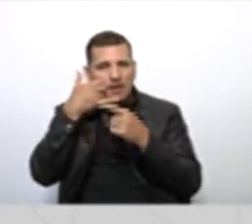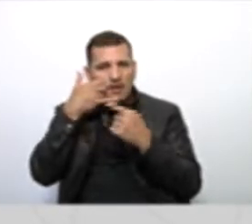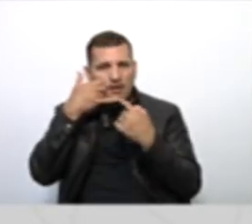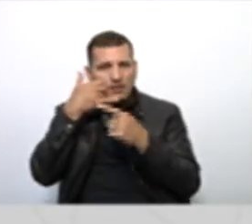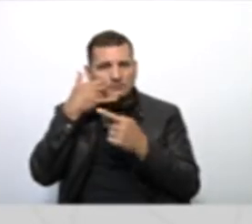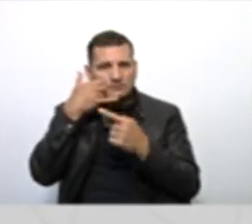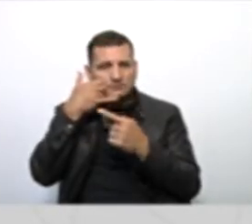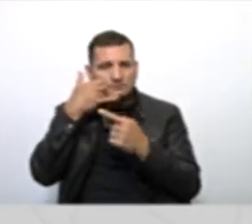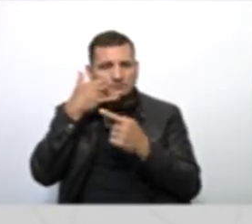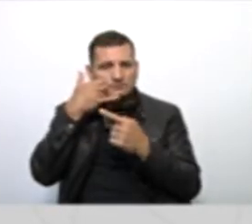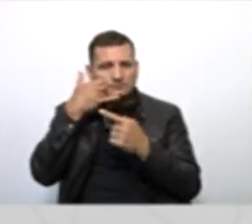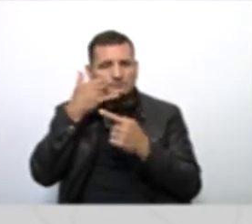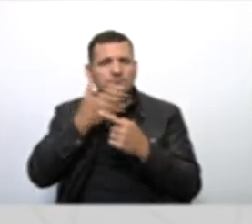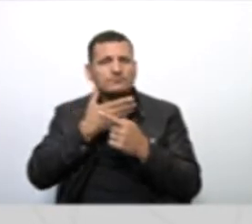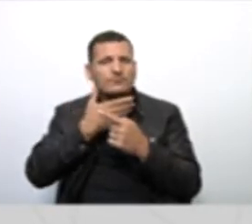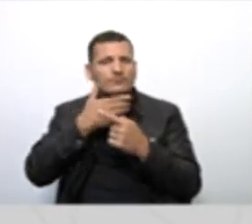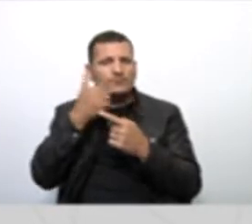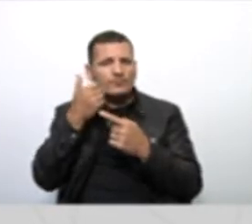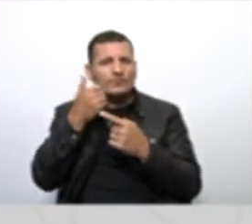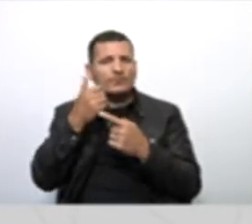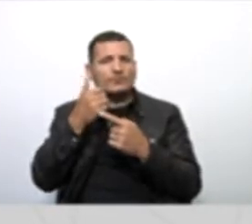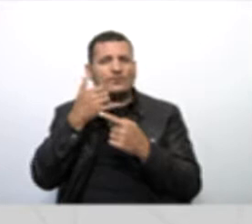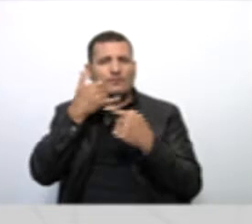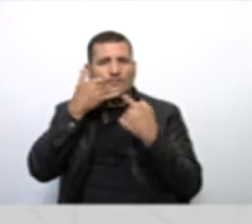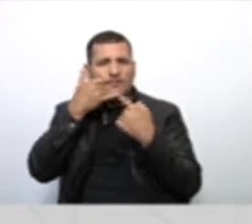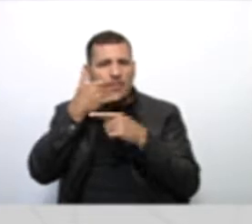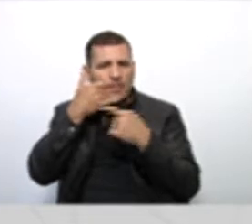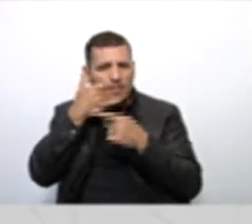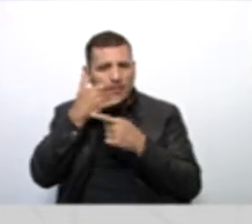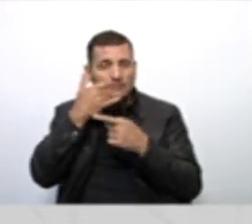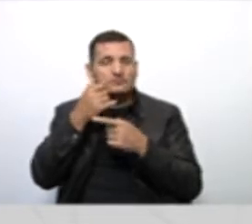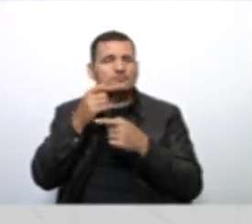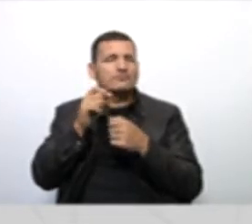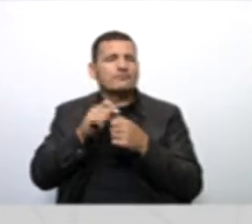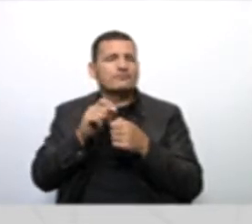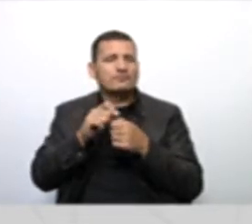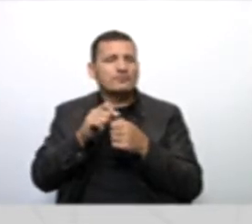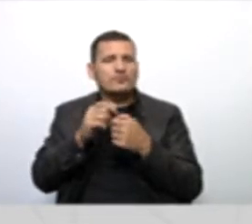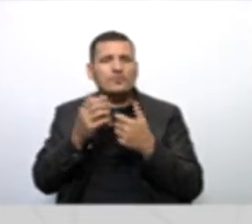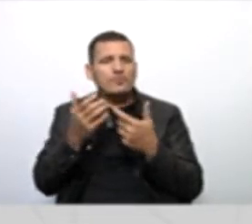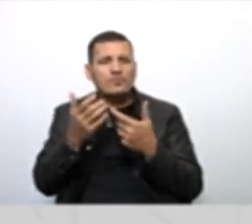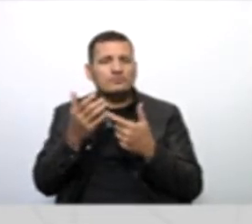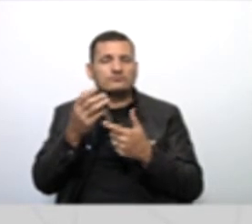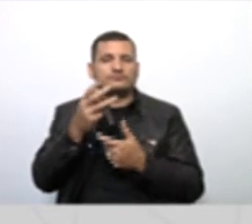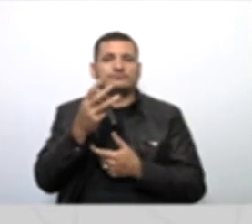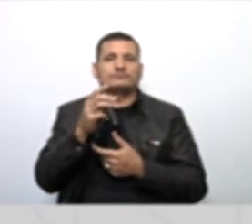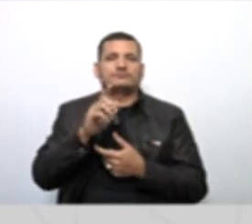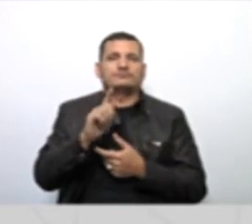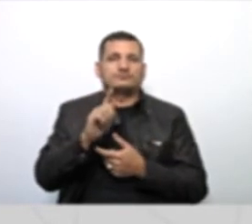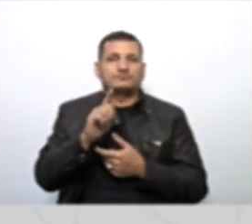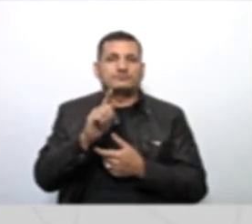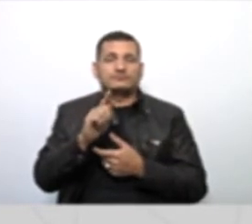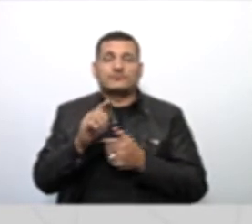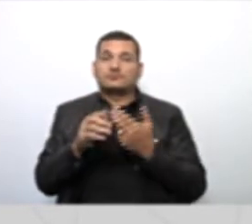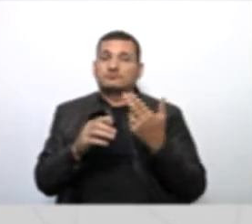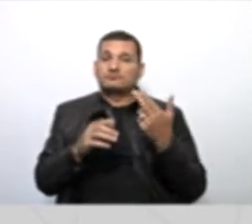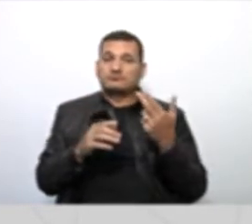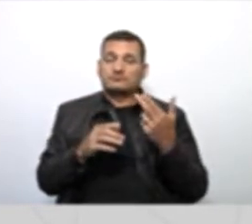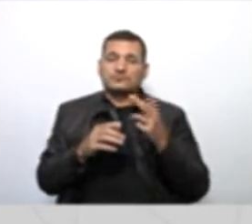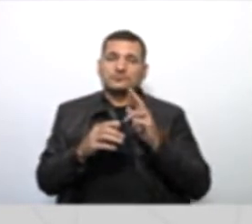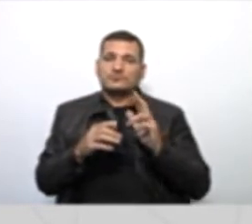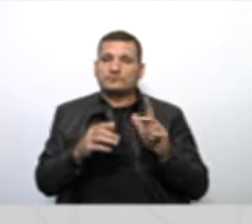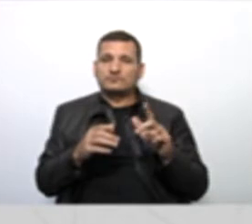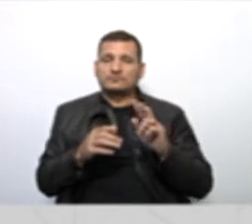o aprimoramento da transmissão de dados de voz foi realizado onde? No 3G, ao contrário do 2G.